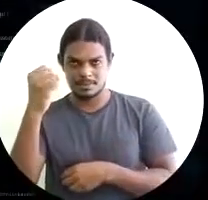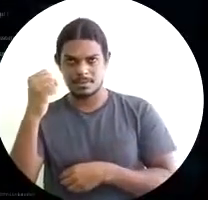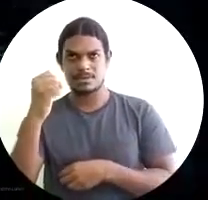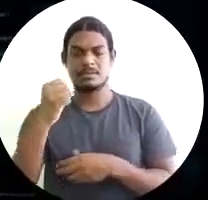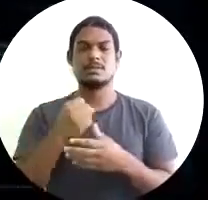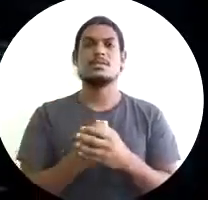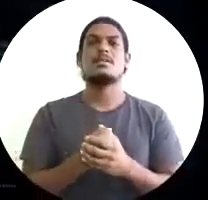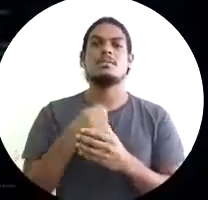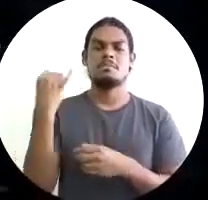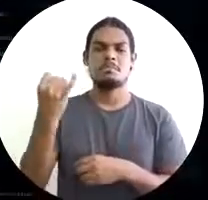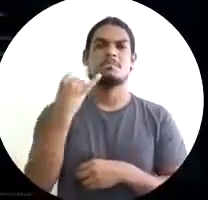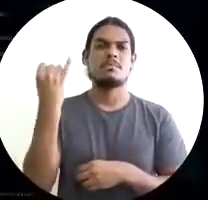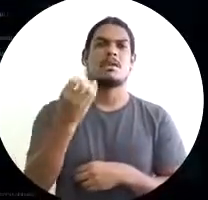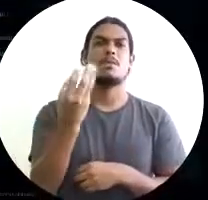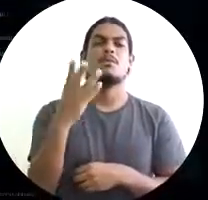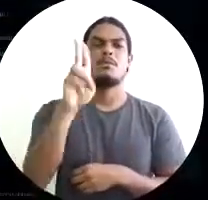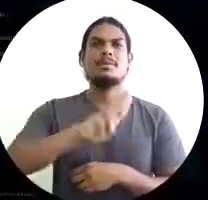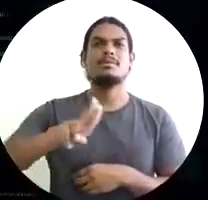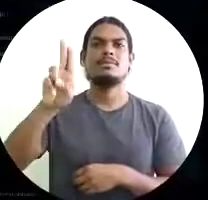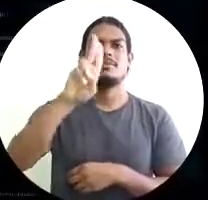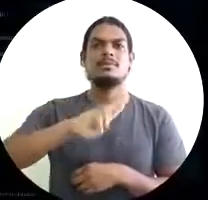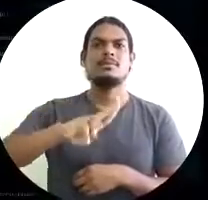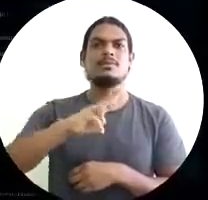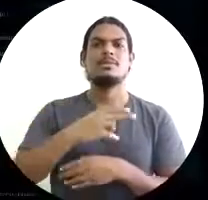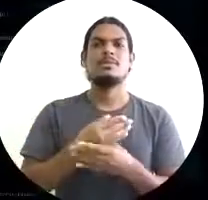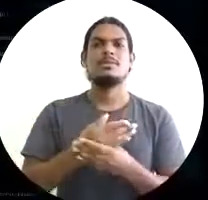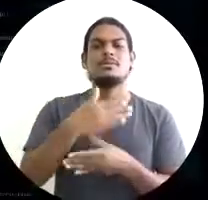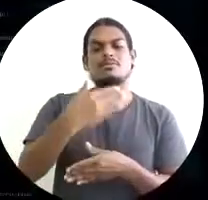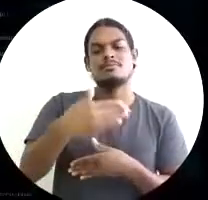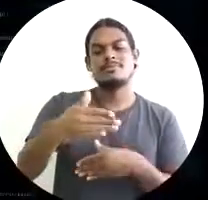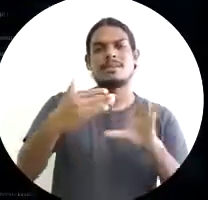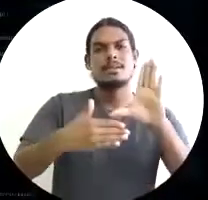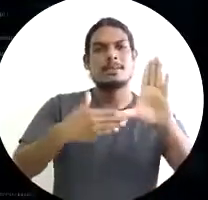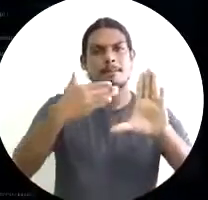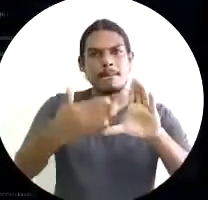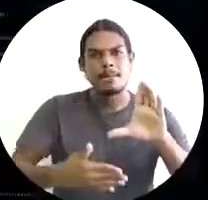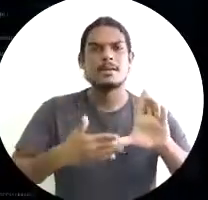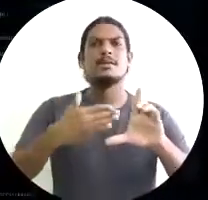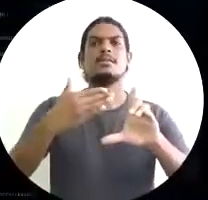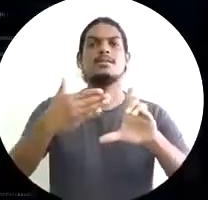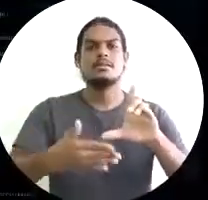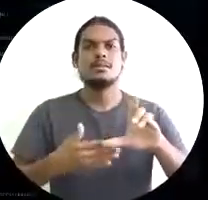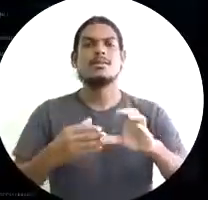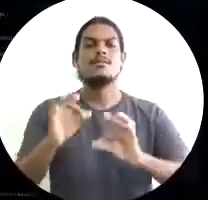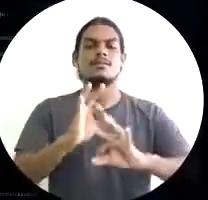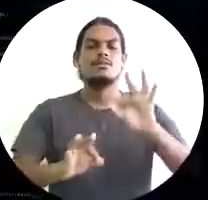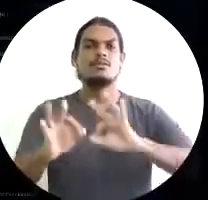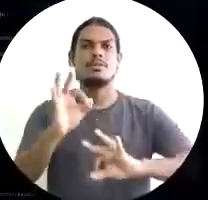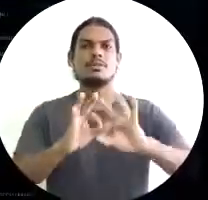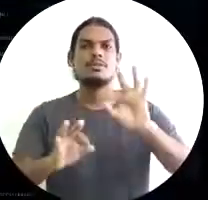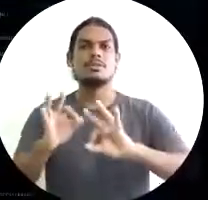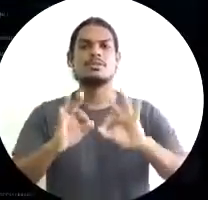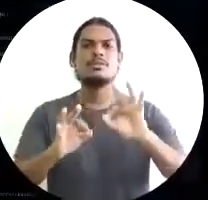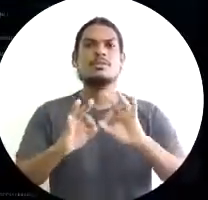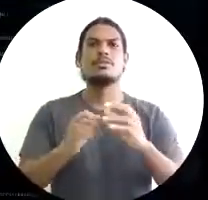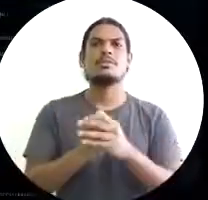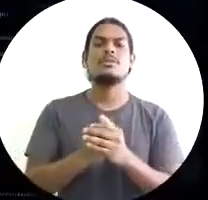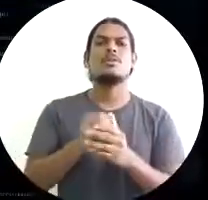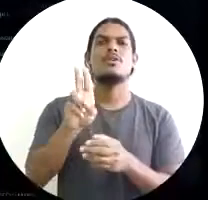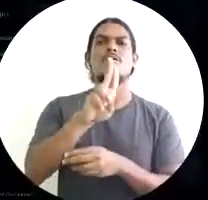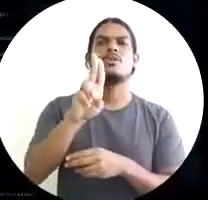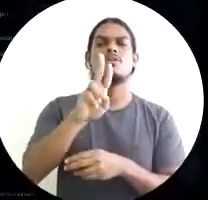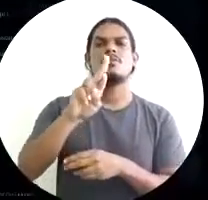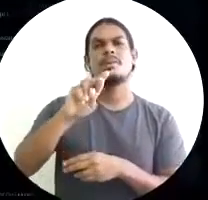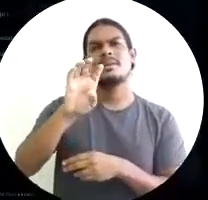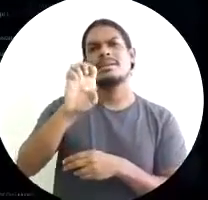da nossa página. Então, cada página ela vai ser construída no navegador, que a gente chama de